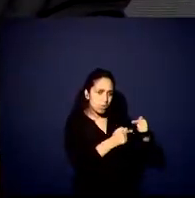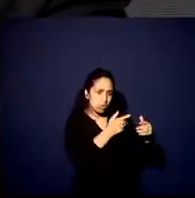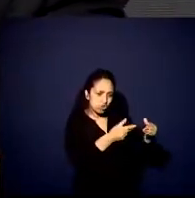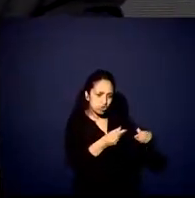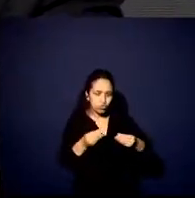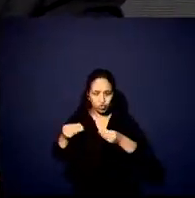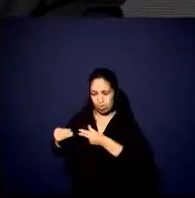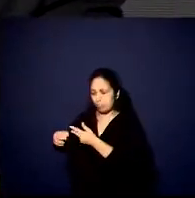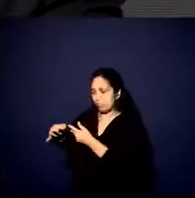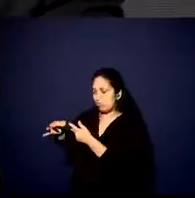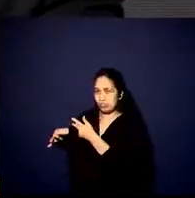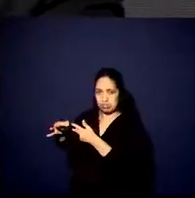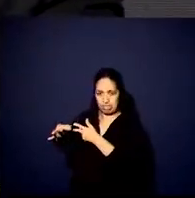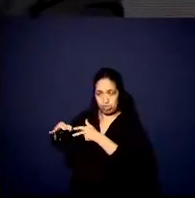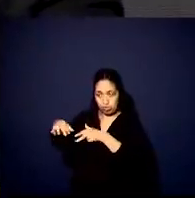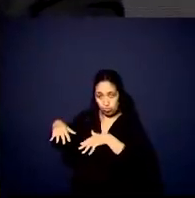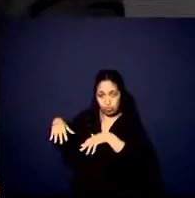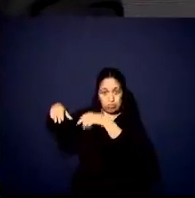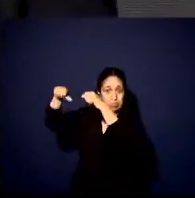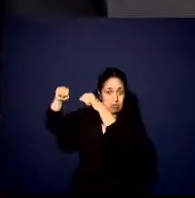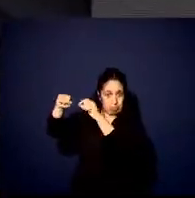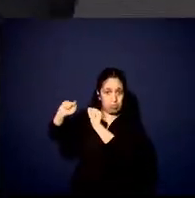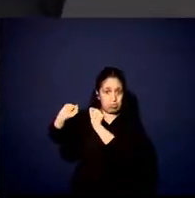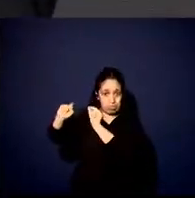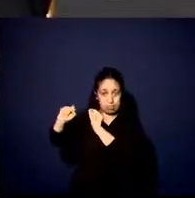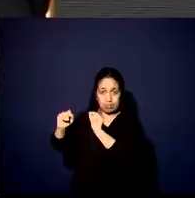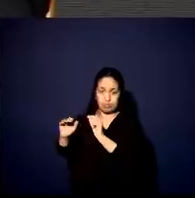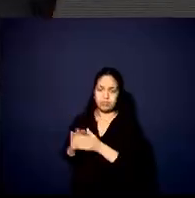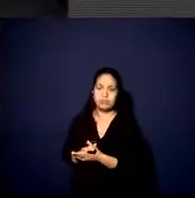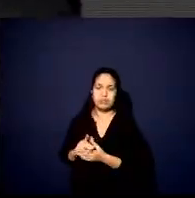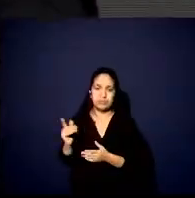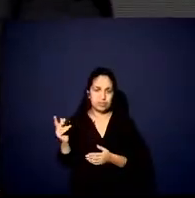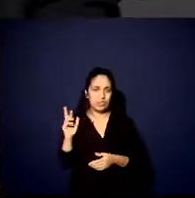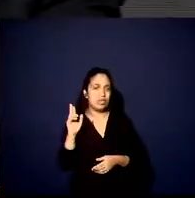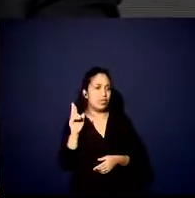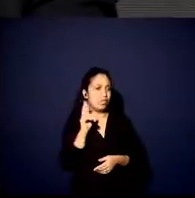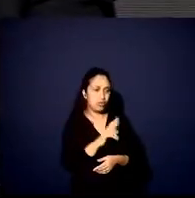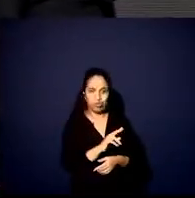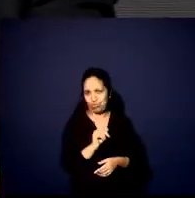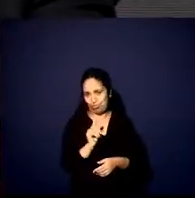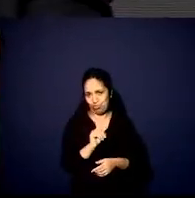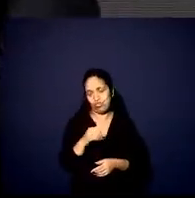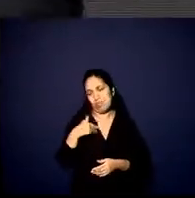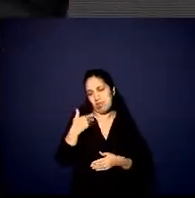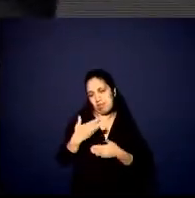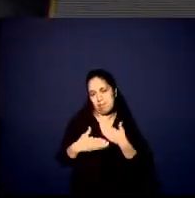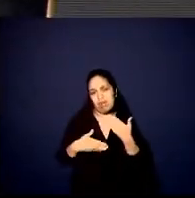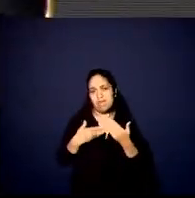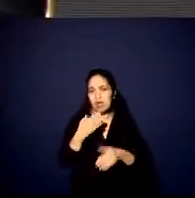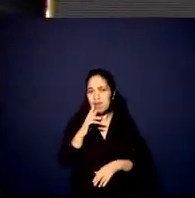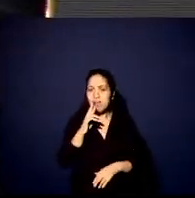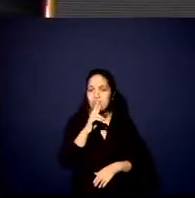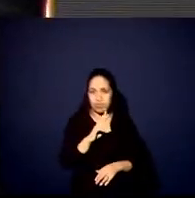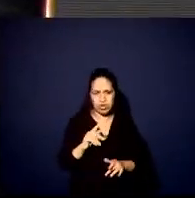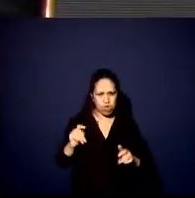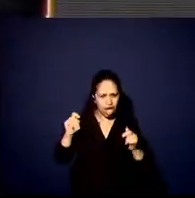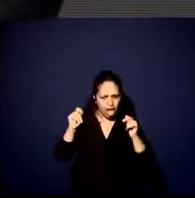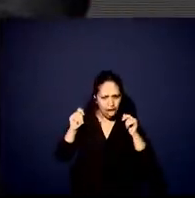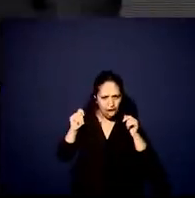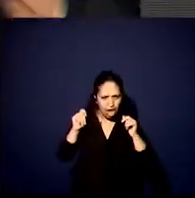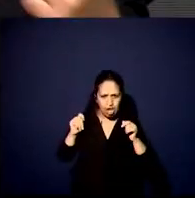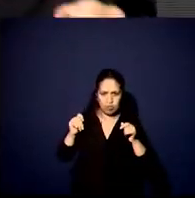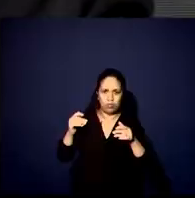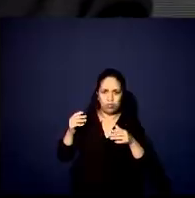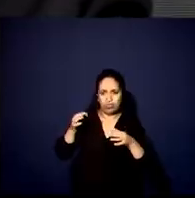principalmente o Supremo e o Supremo respondia passou a responder e Aí surge o problema do ativismo judicial